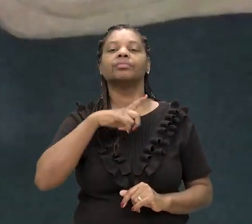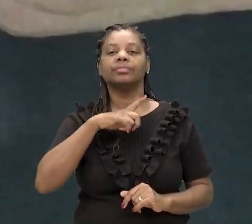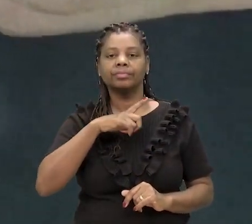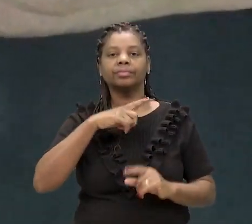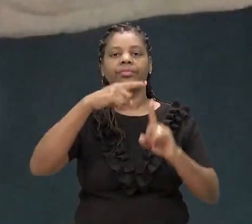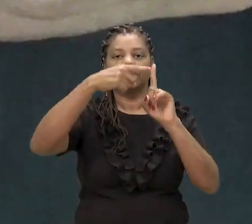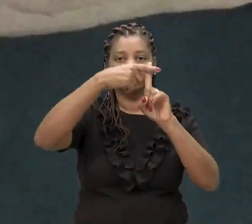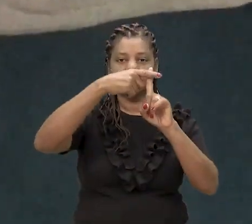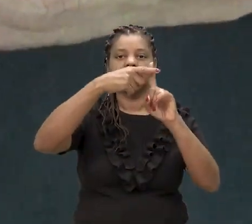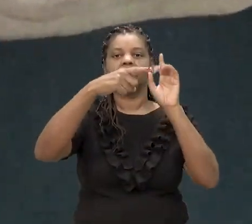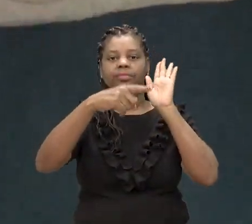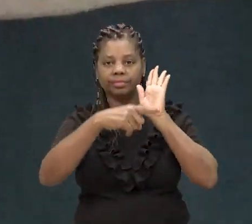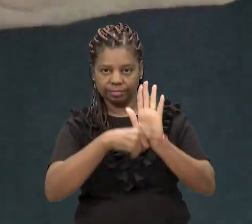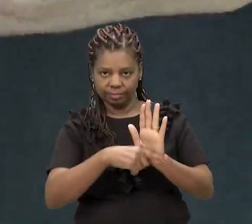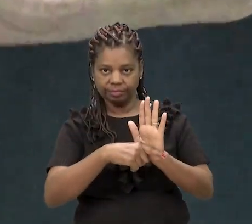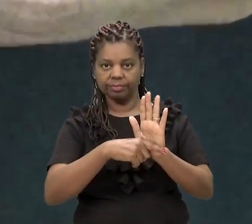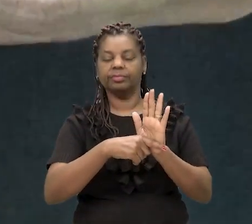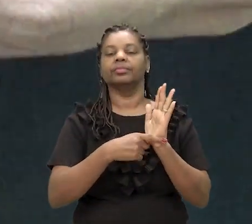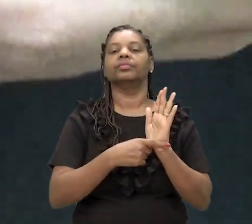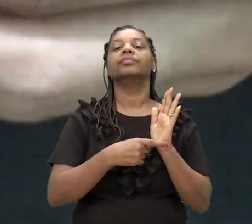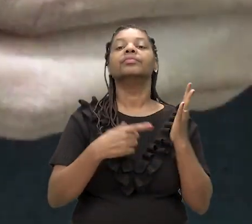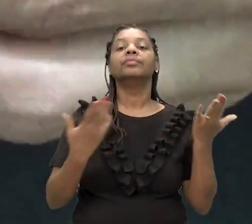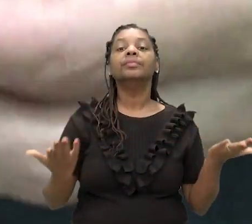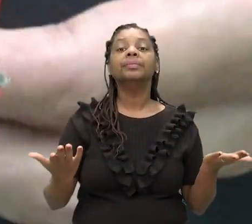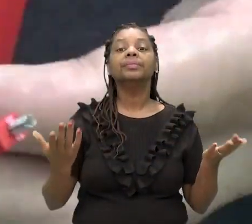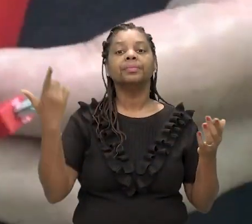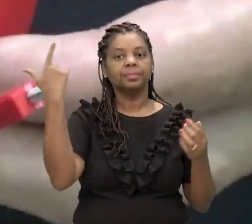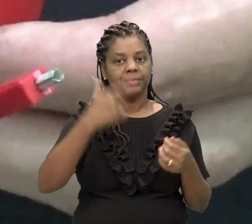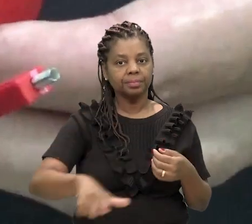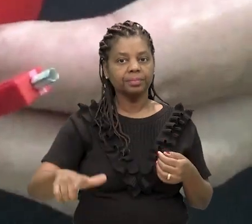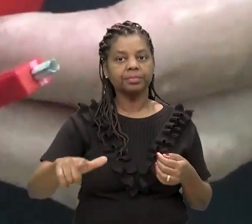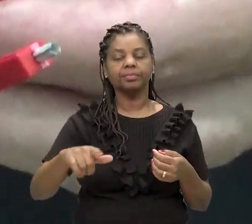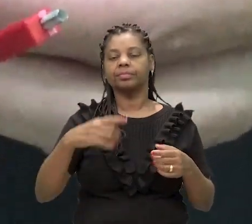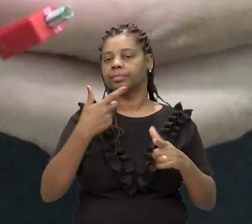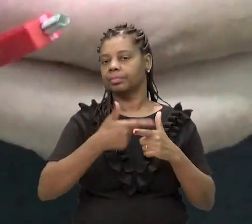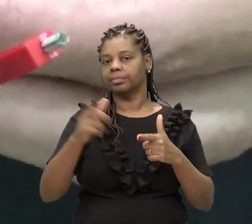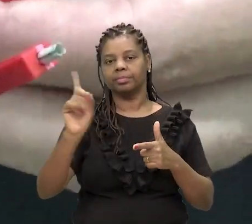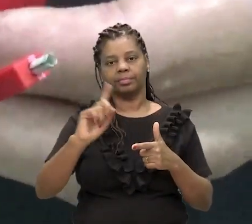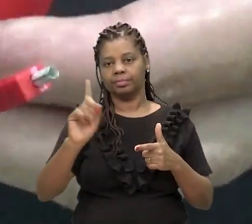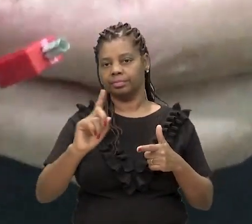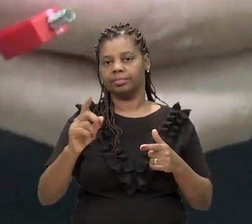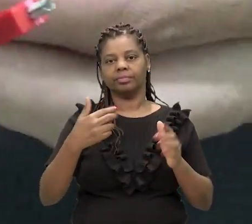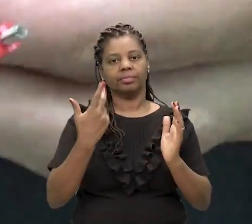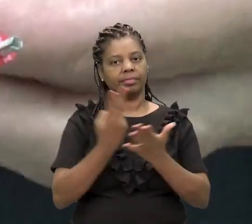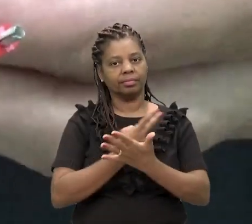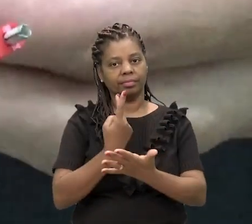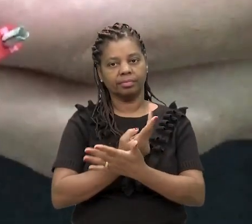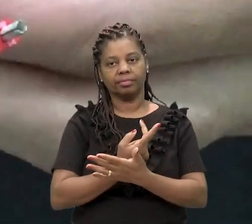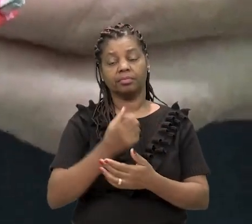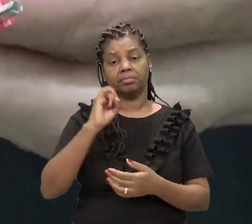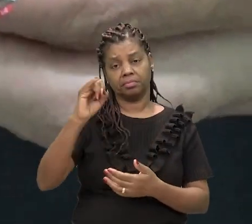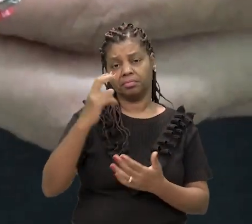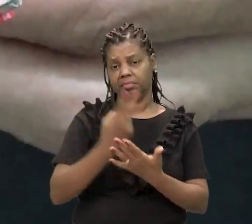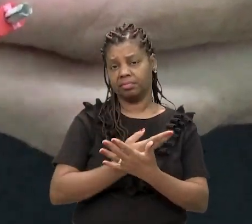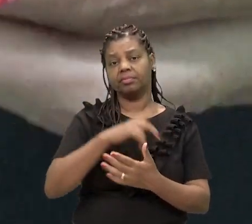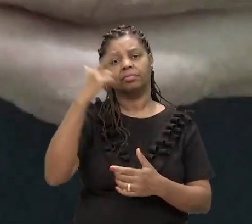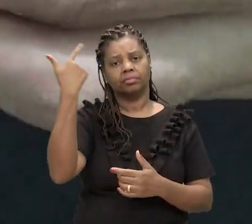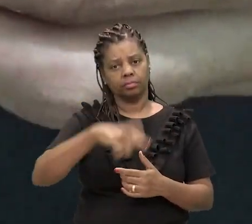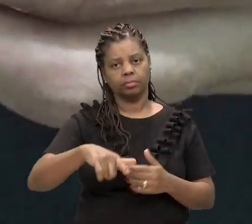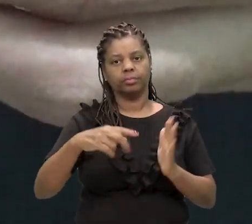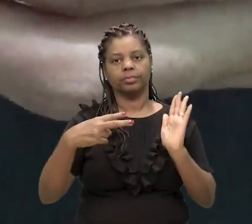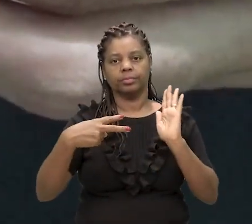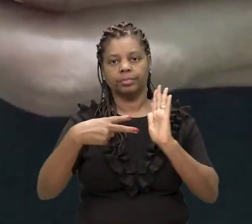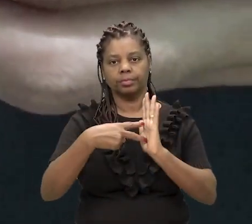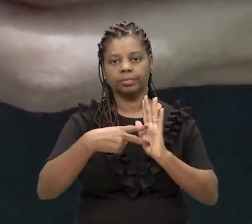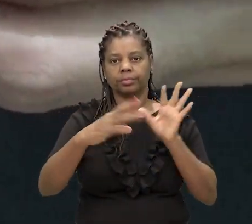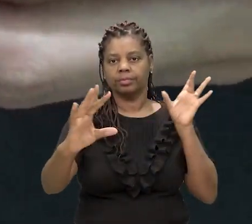tem uma polaridade, ou seja, o ladinho positivo e o ladinho negativo. Novamente, não tem problema conectar errado, se você errar